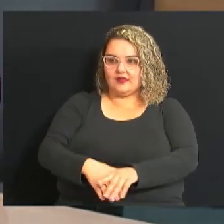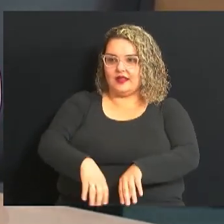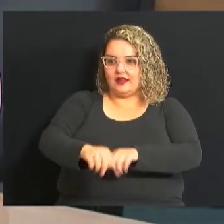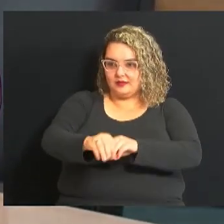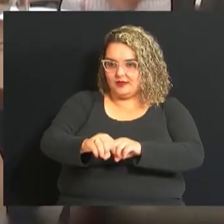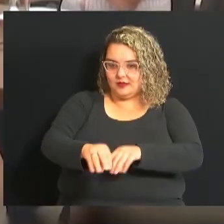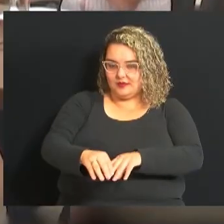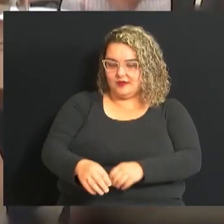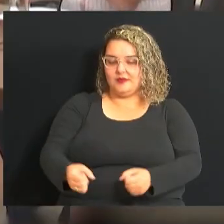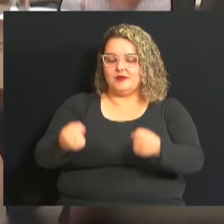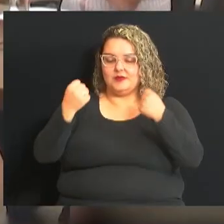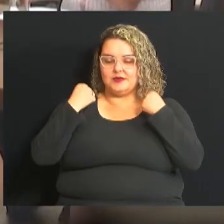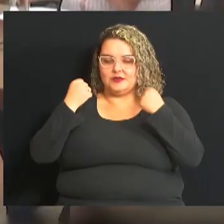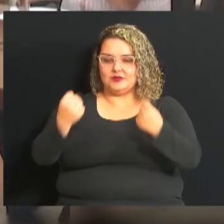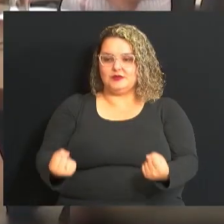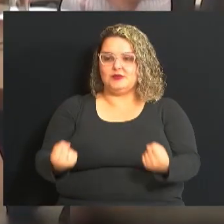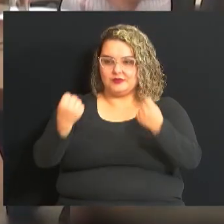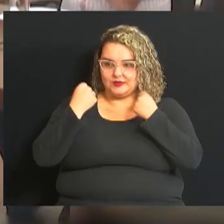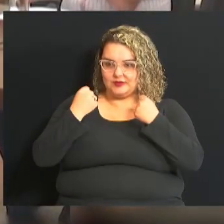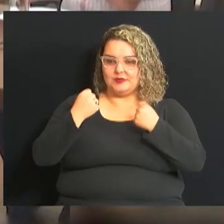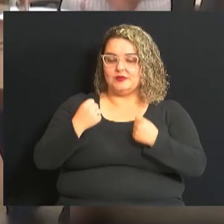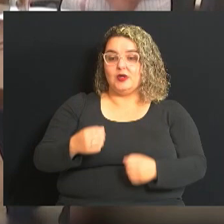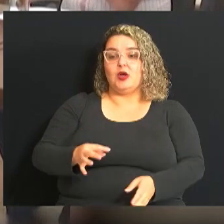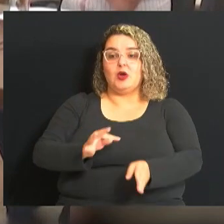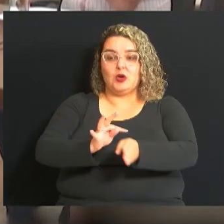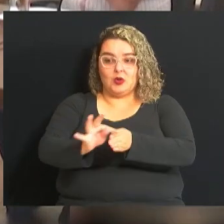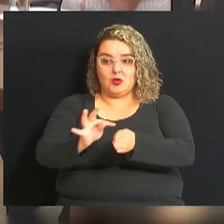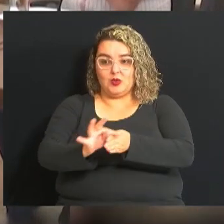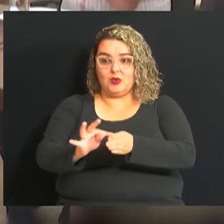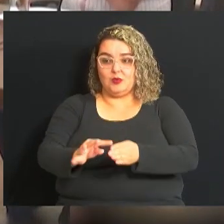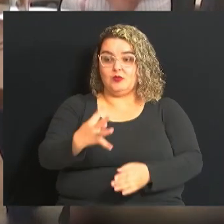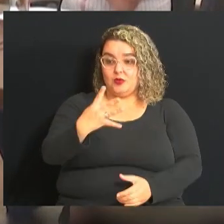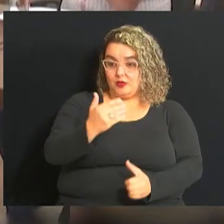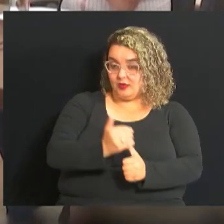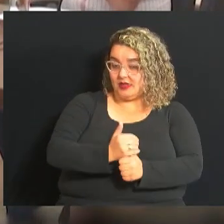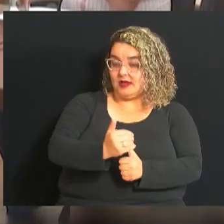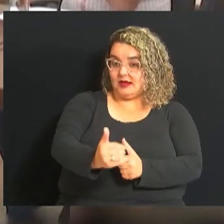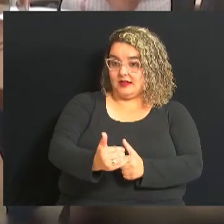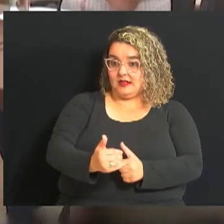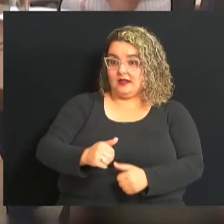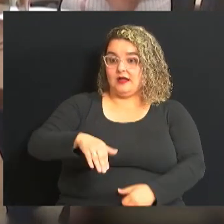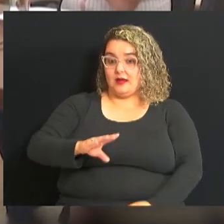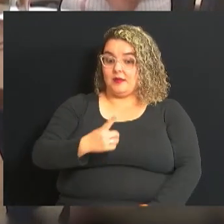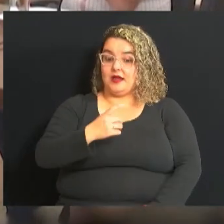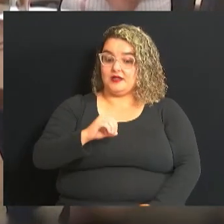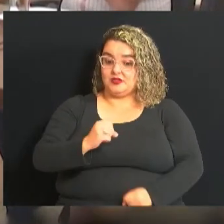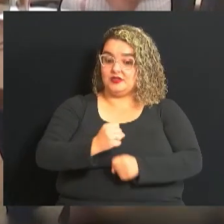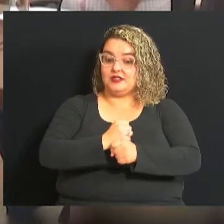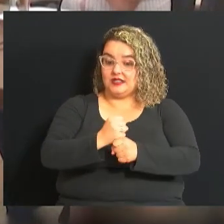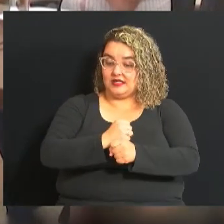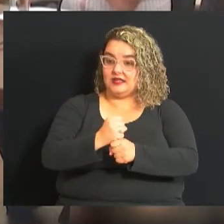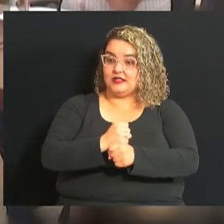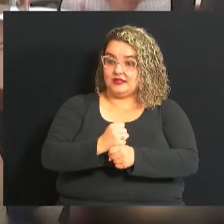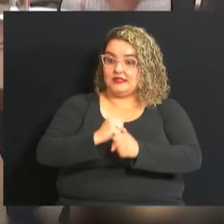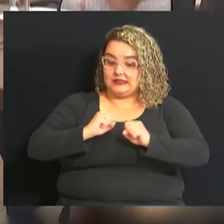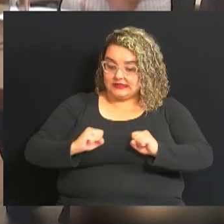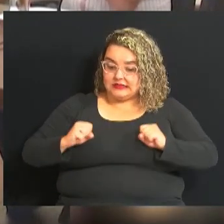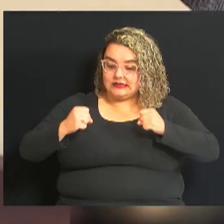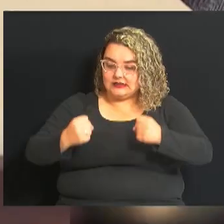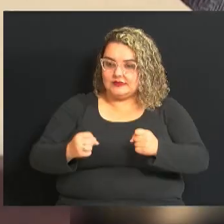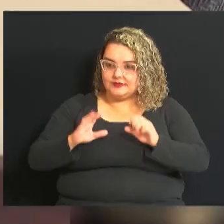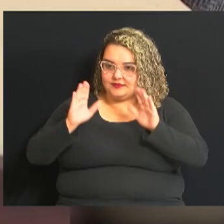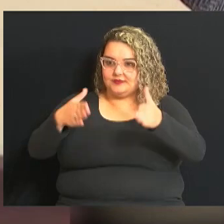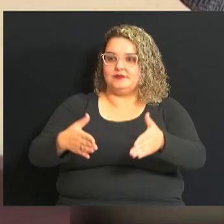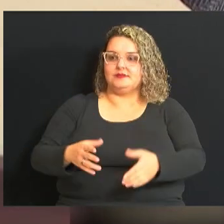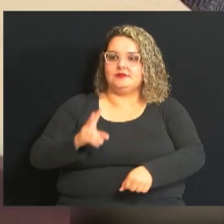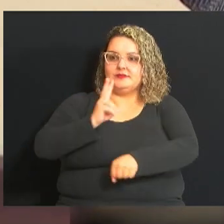rede estadual. Conselheira tutelar por 4 mandatos e há mais de 10 anos se dedica à causa da